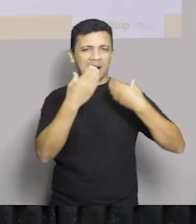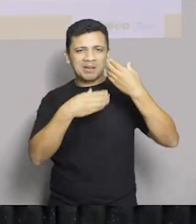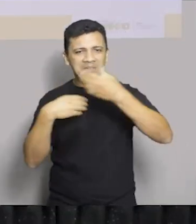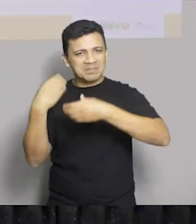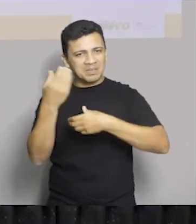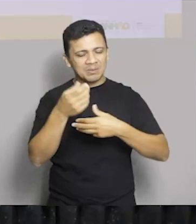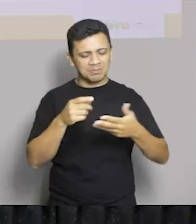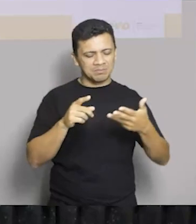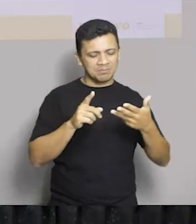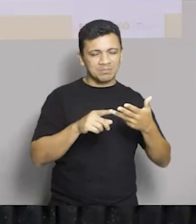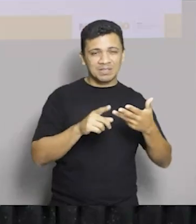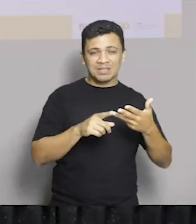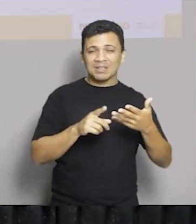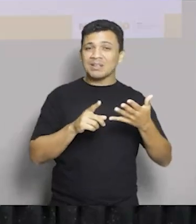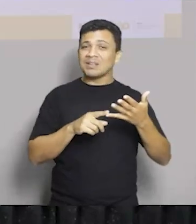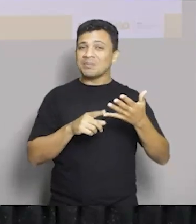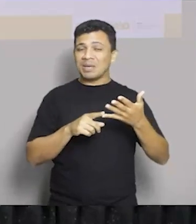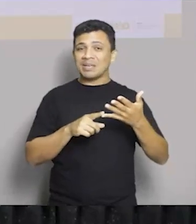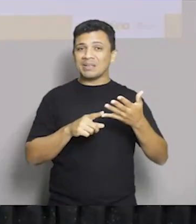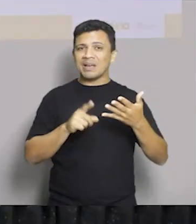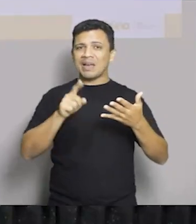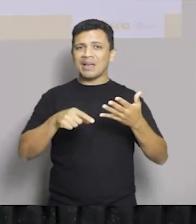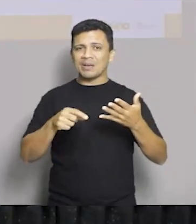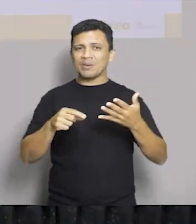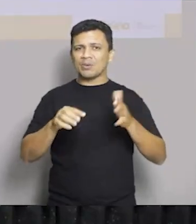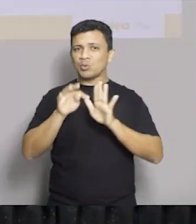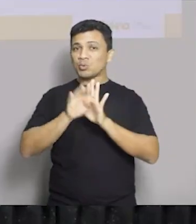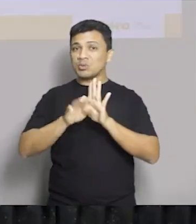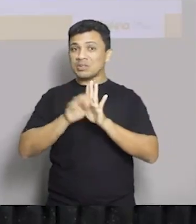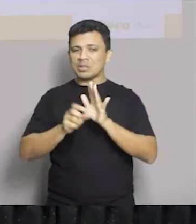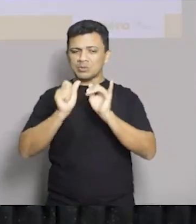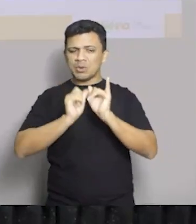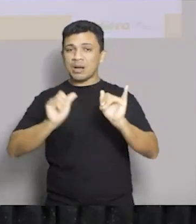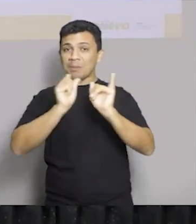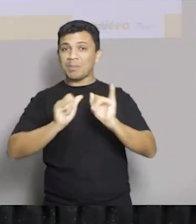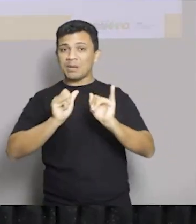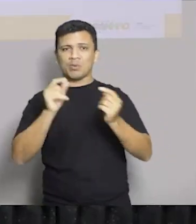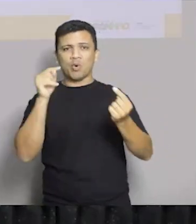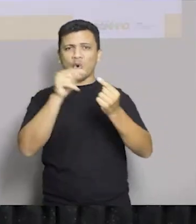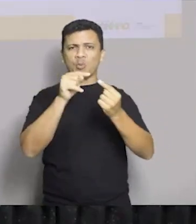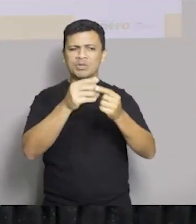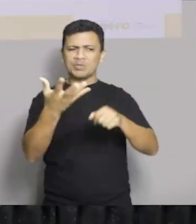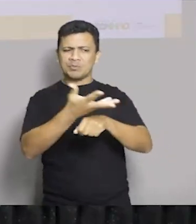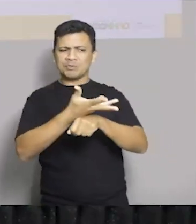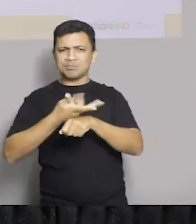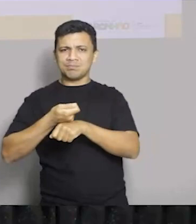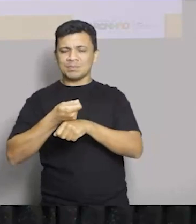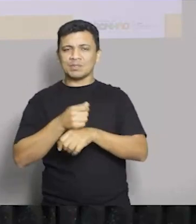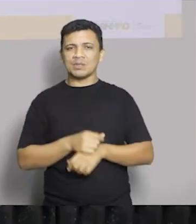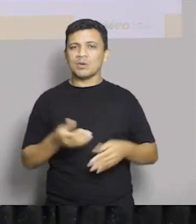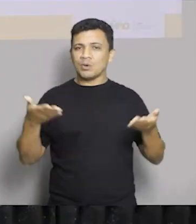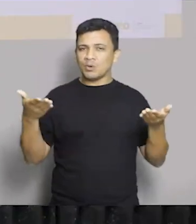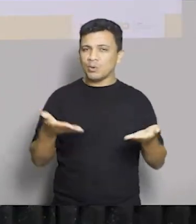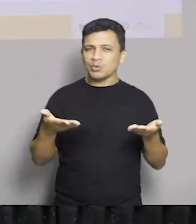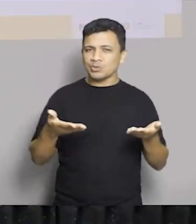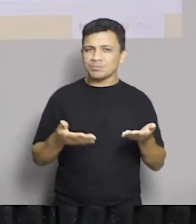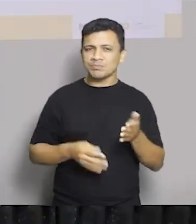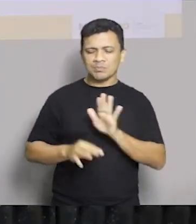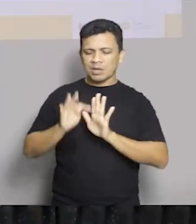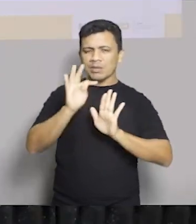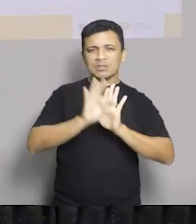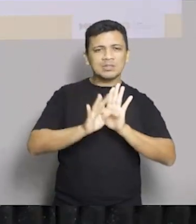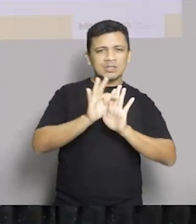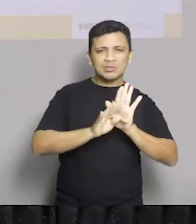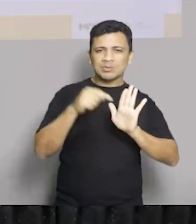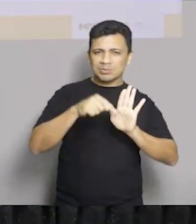e Falamos também das campanhas que são aqueles textos persuasivos e hoje eu vou falar com vocês de um gênero textual que